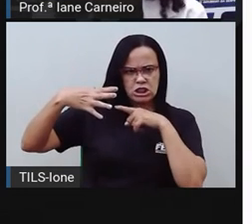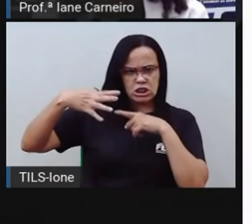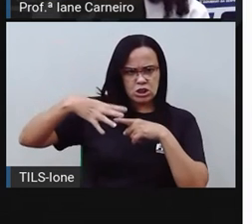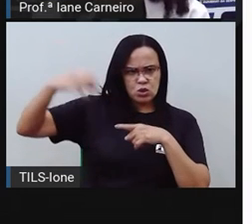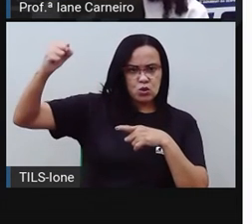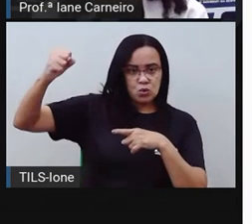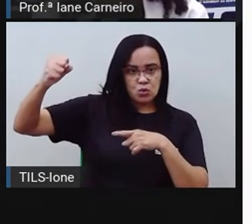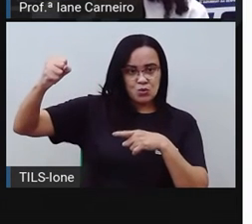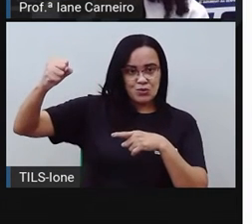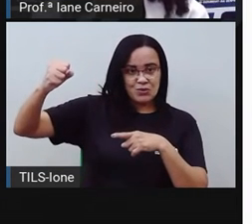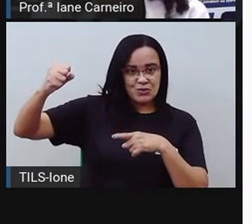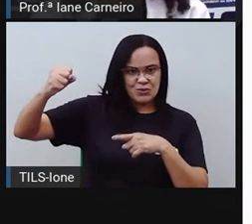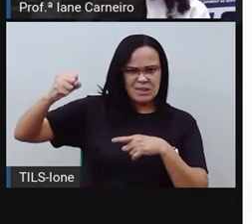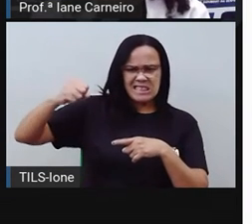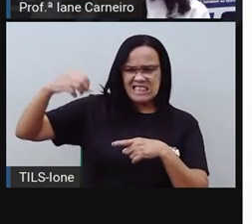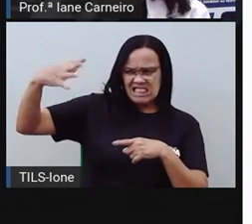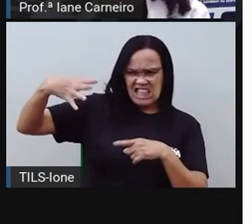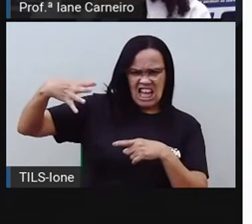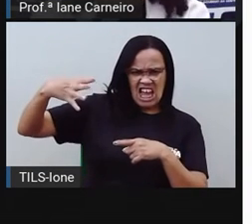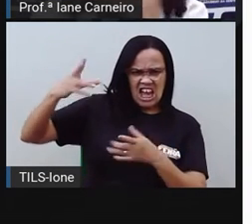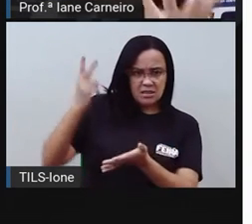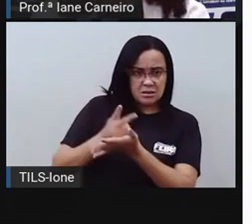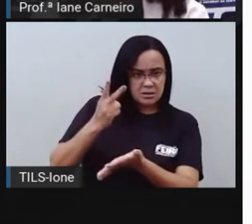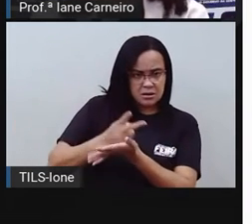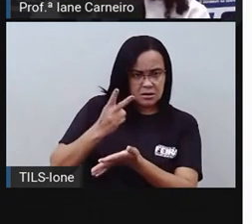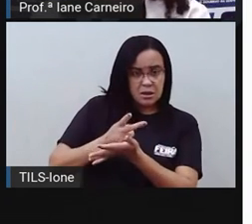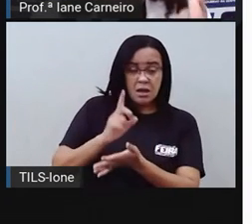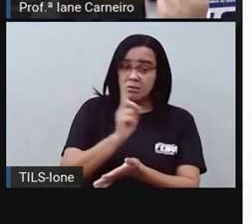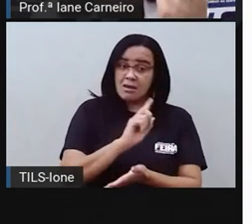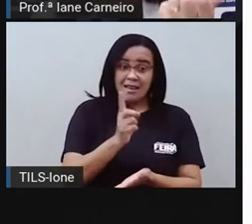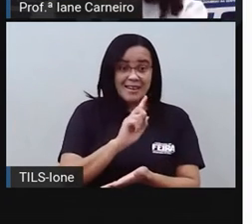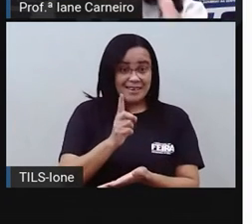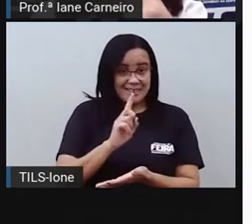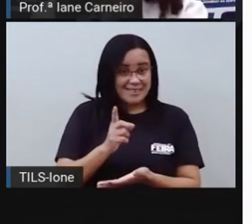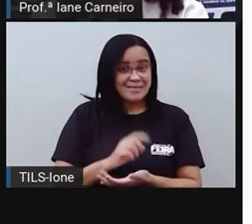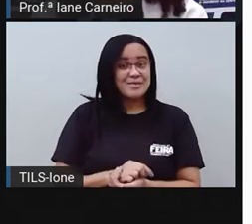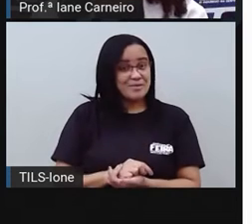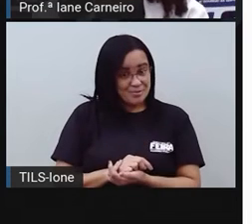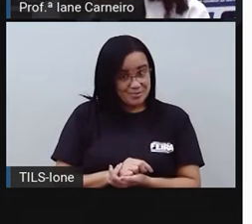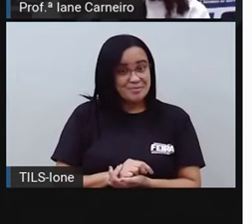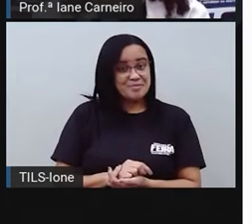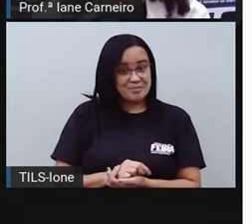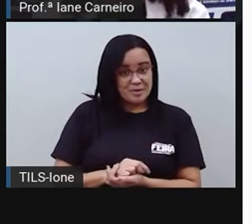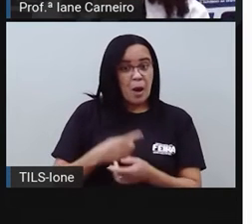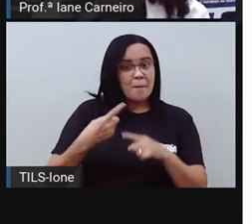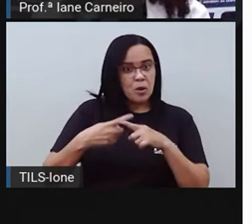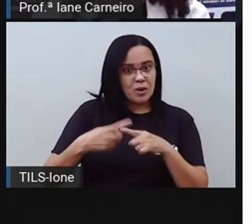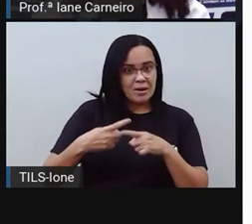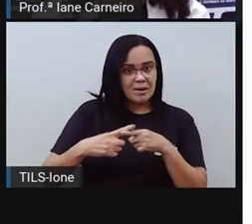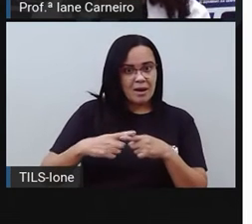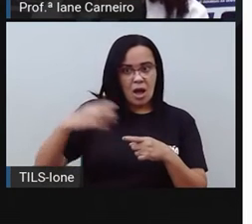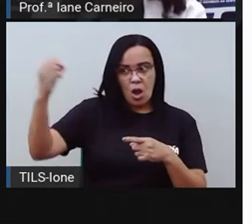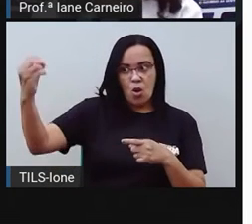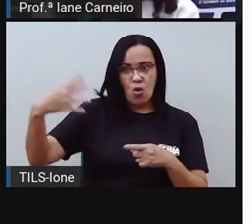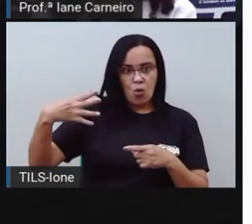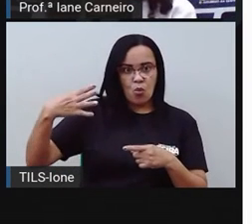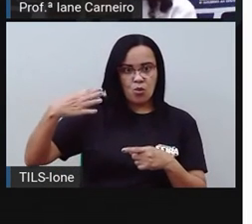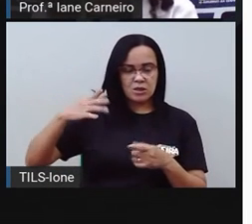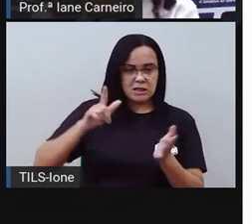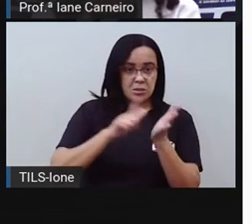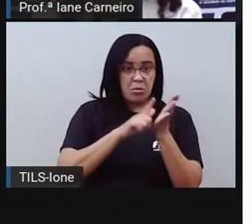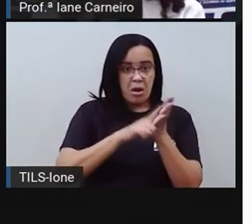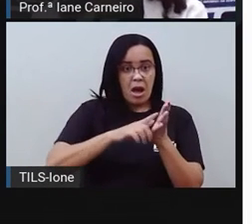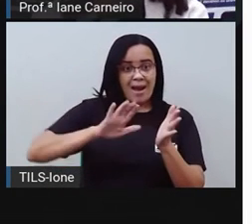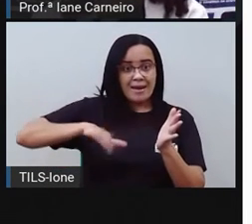energia, né, quanto para ajudar o meio ambiente, né? A conta de luz vem mais barata, né? Então é importante. Não está usando